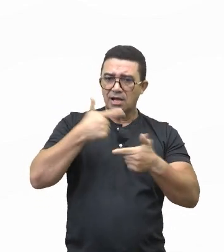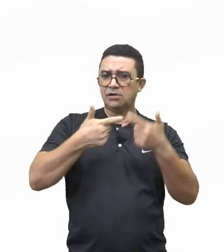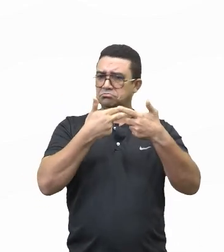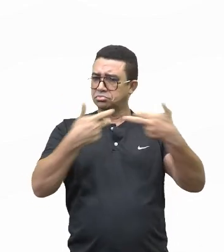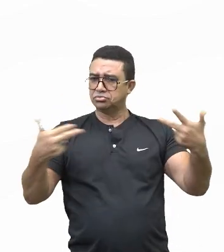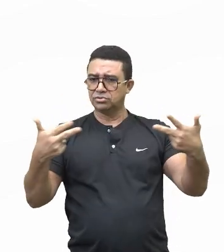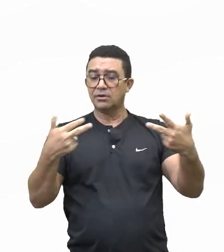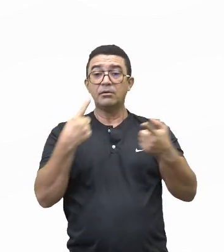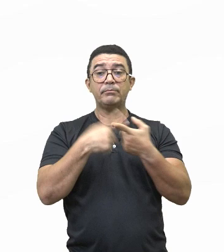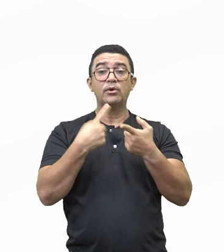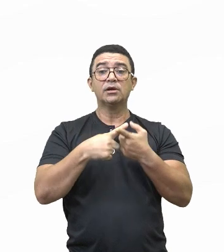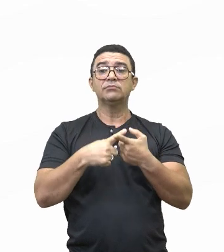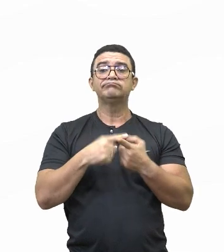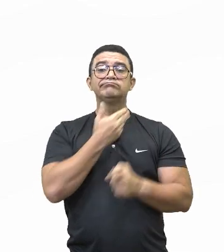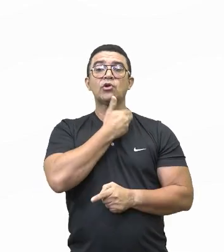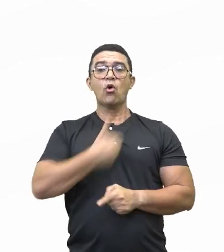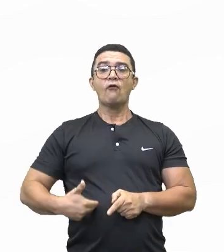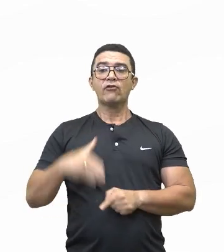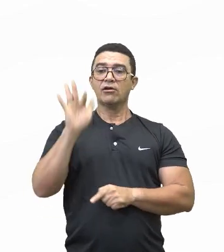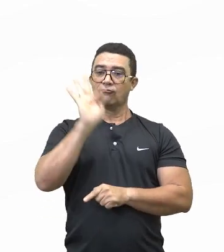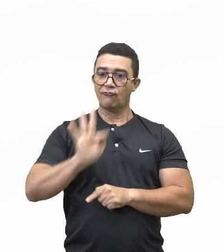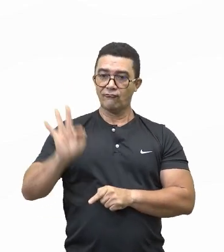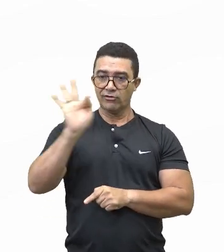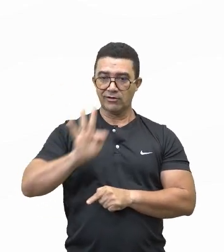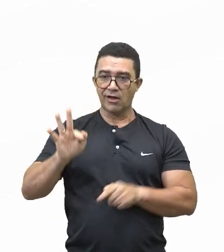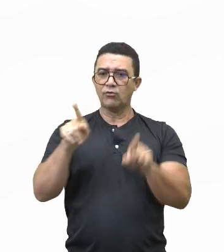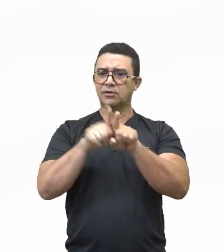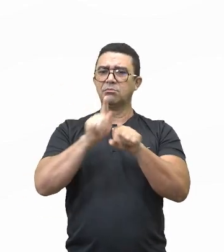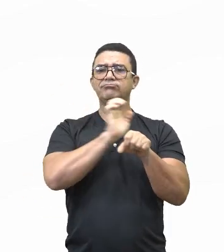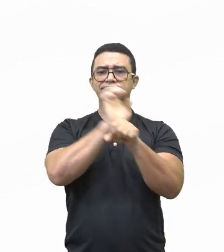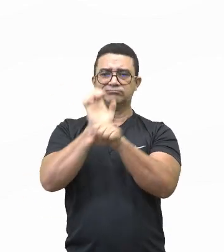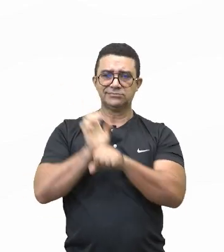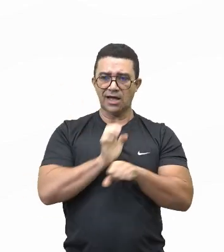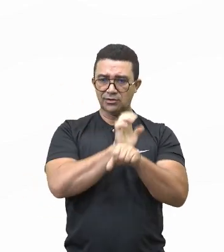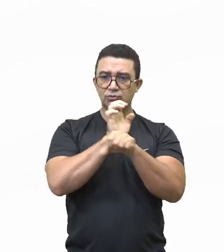assim porque o governo federal, os governos estaduais,